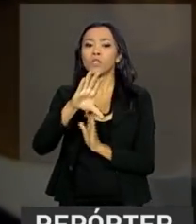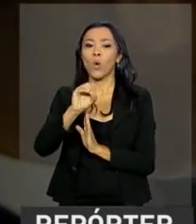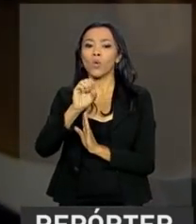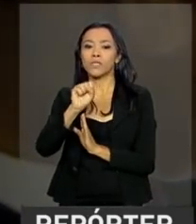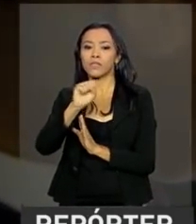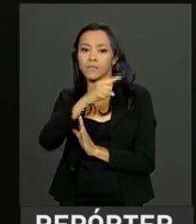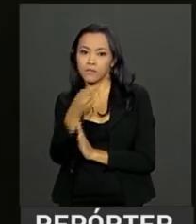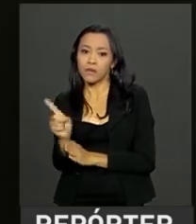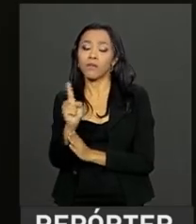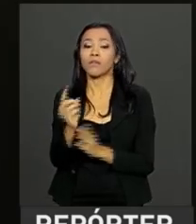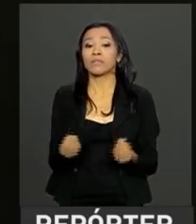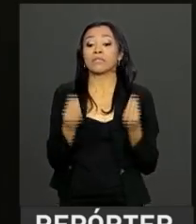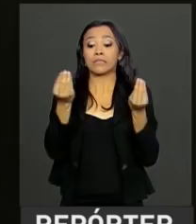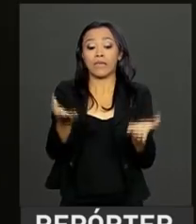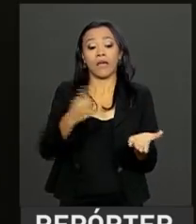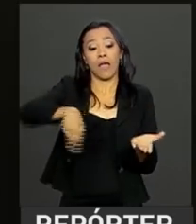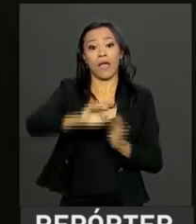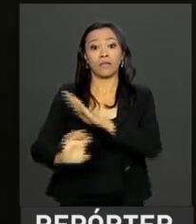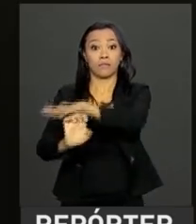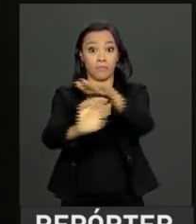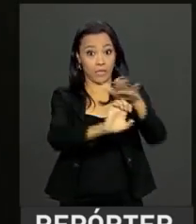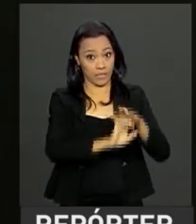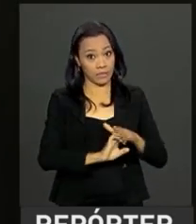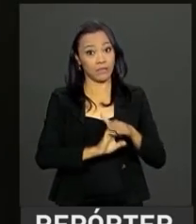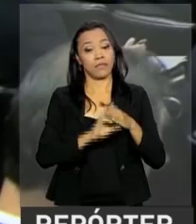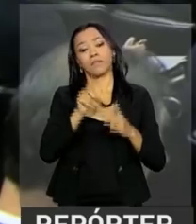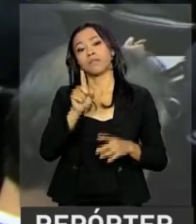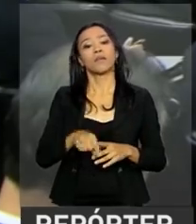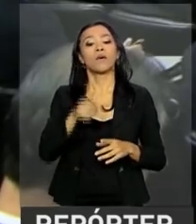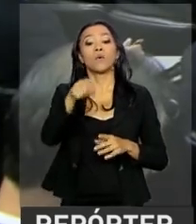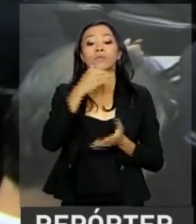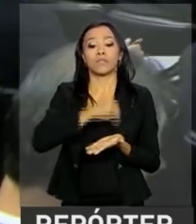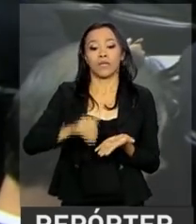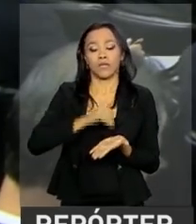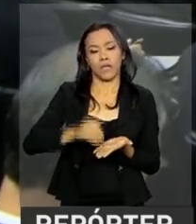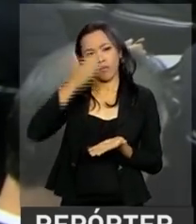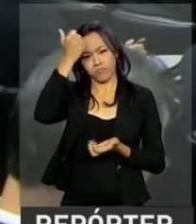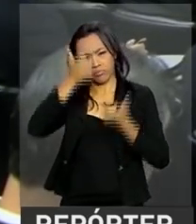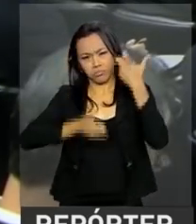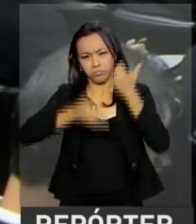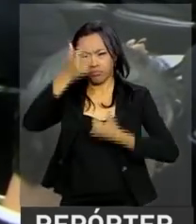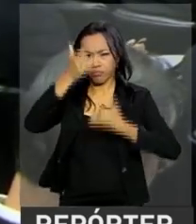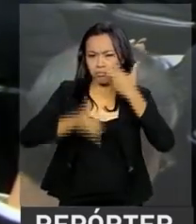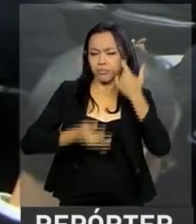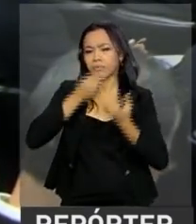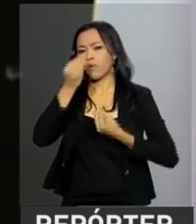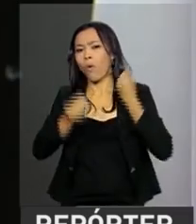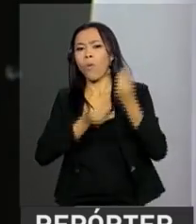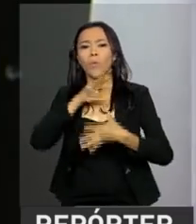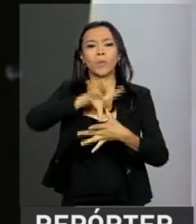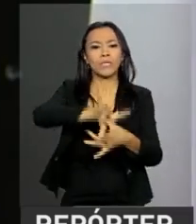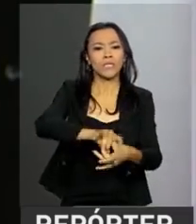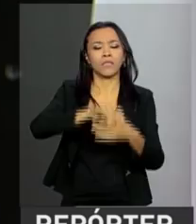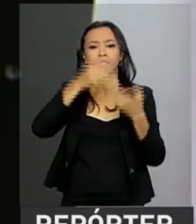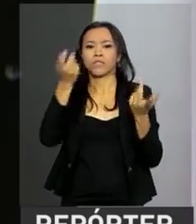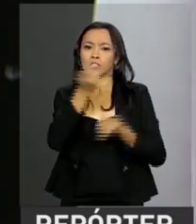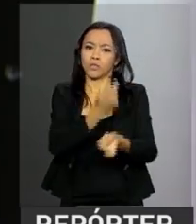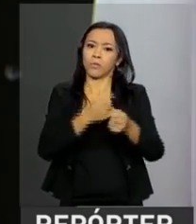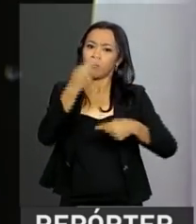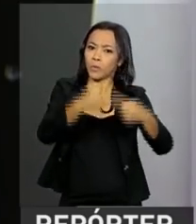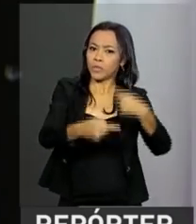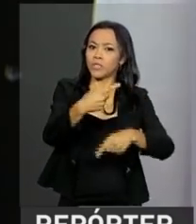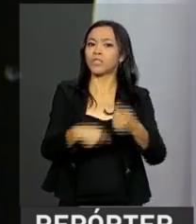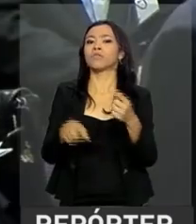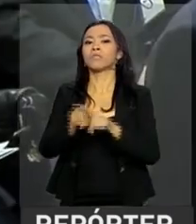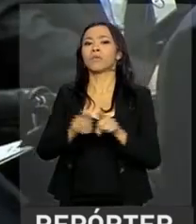iniciativa privada. O secretário executivo do PPI citou as mudanças no cenário político e econômico no Brasil e destacou